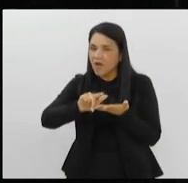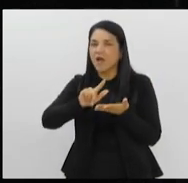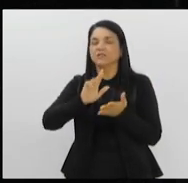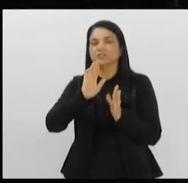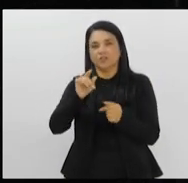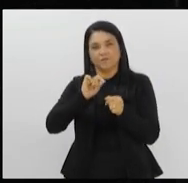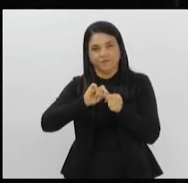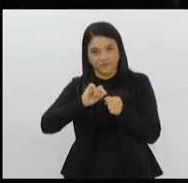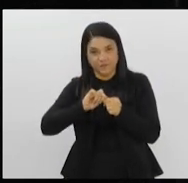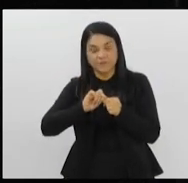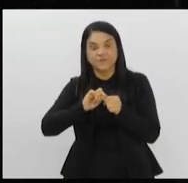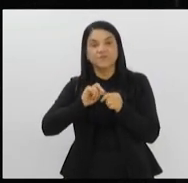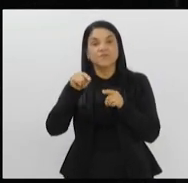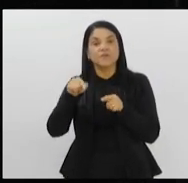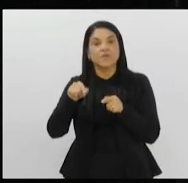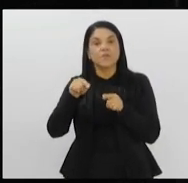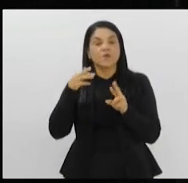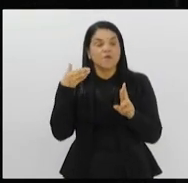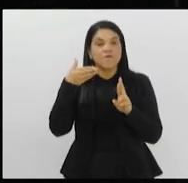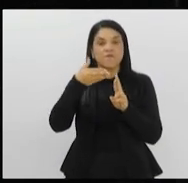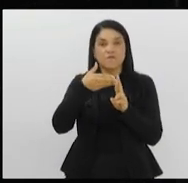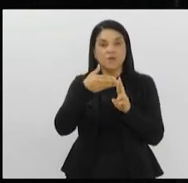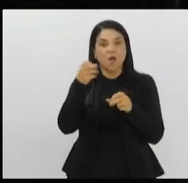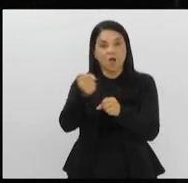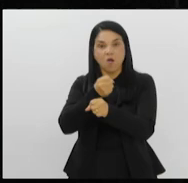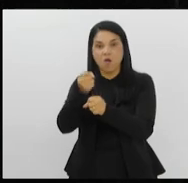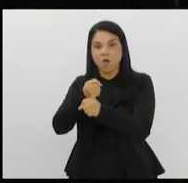em relação à obra da